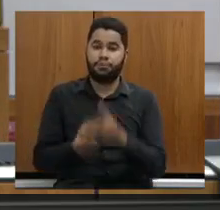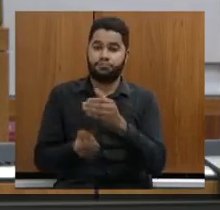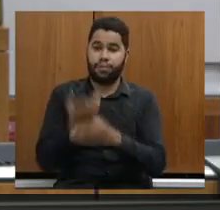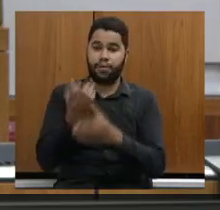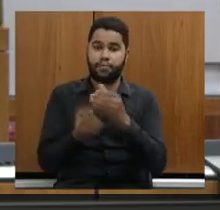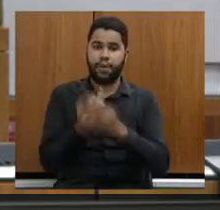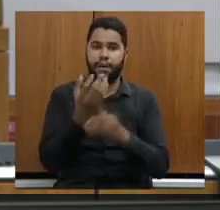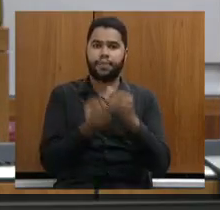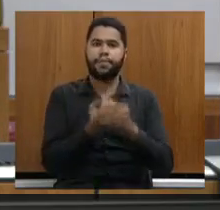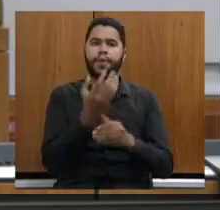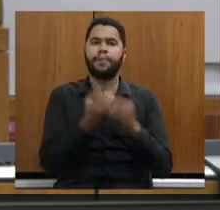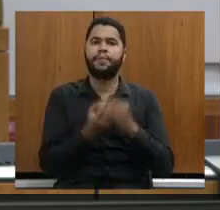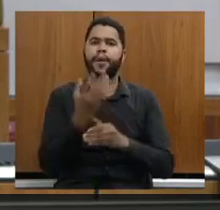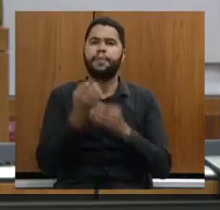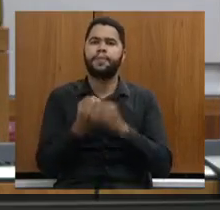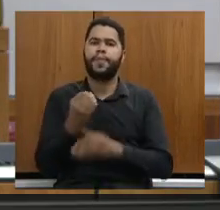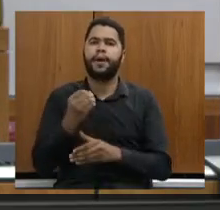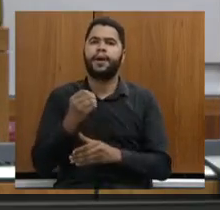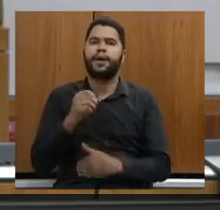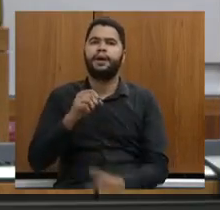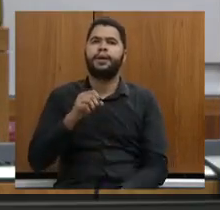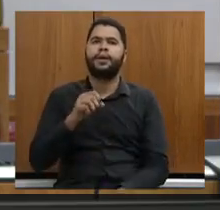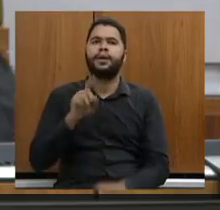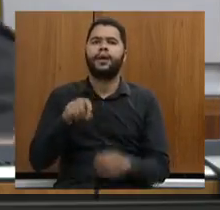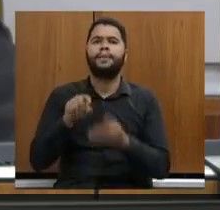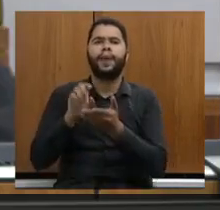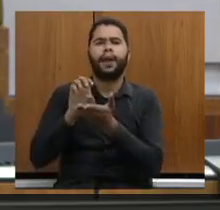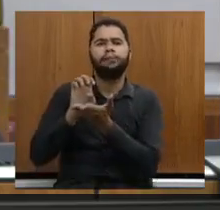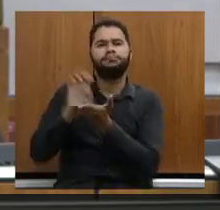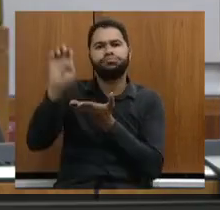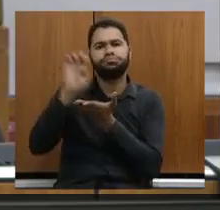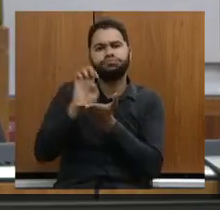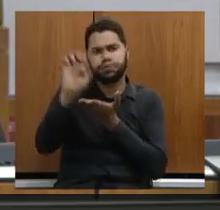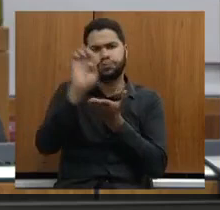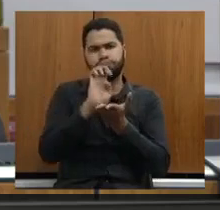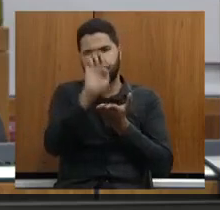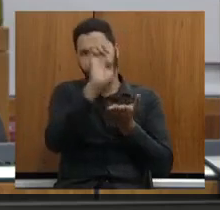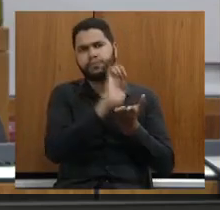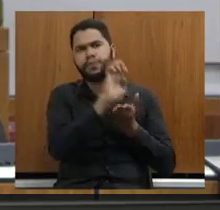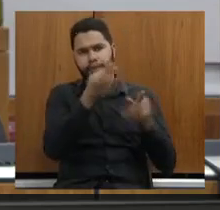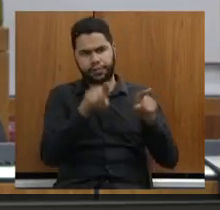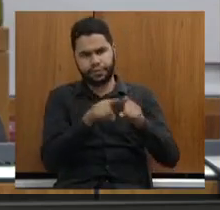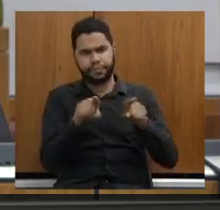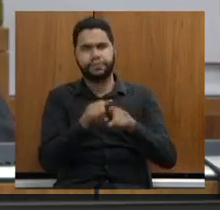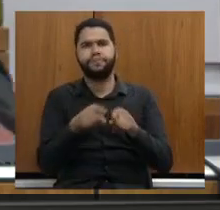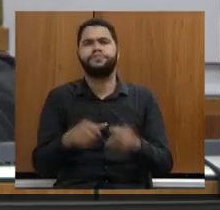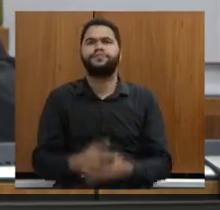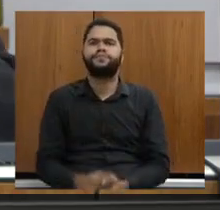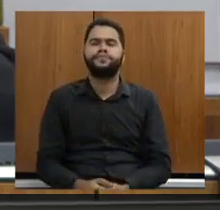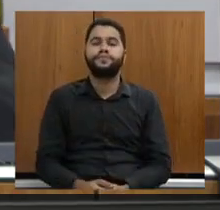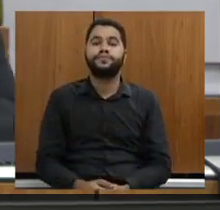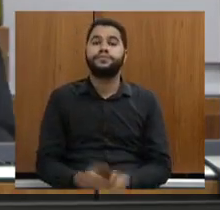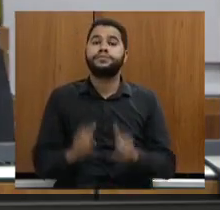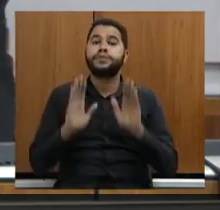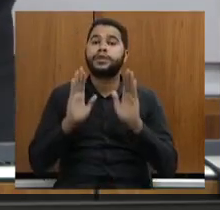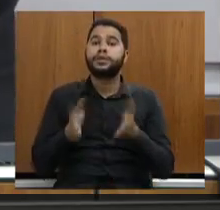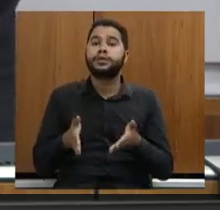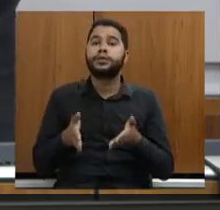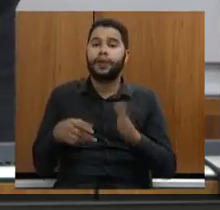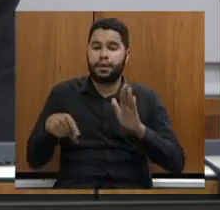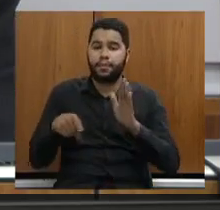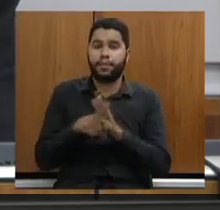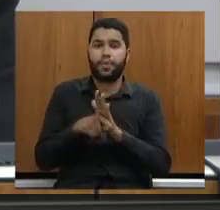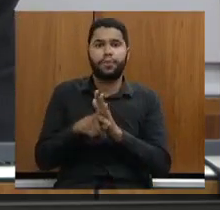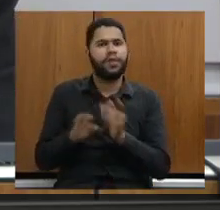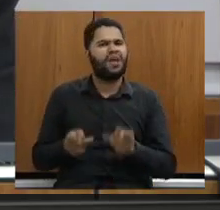produtiva que produz babão é até para exportação é já colocando a sua